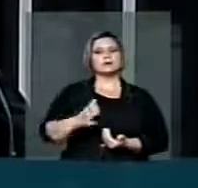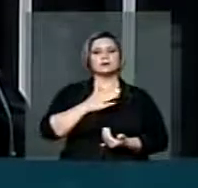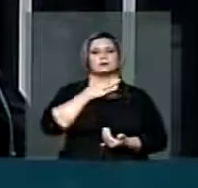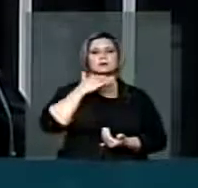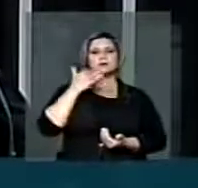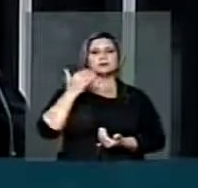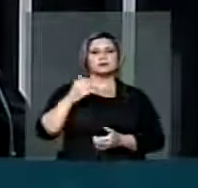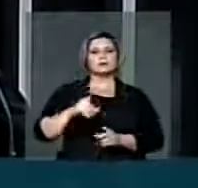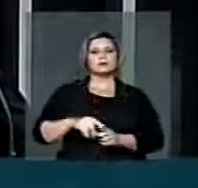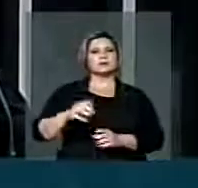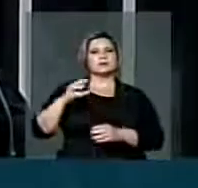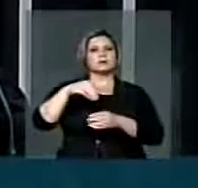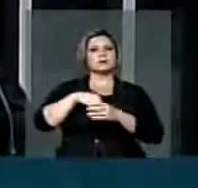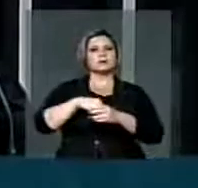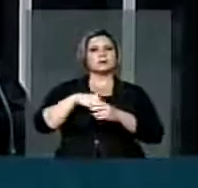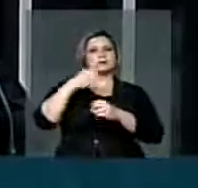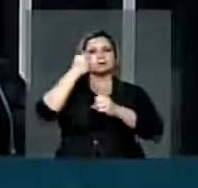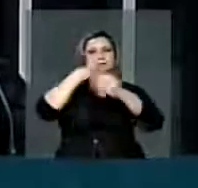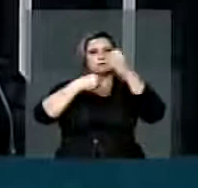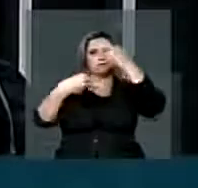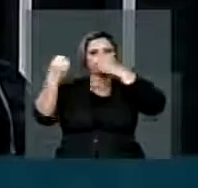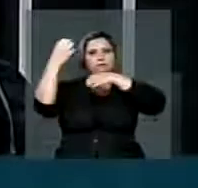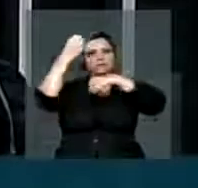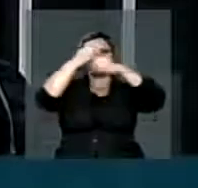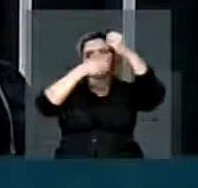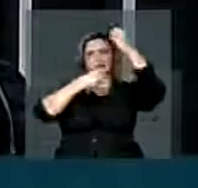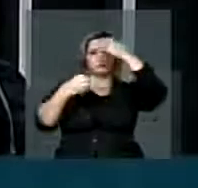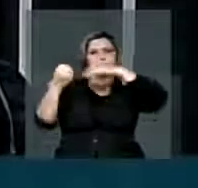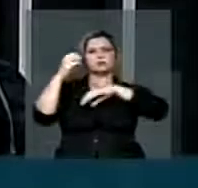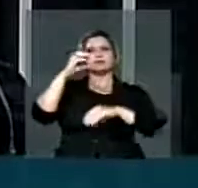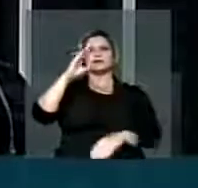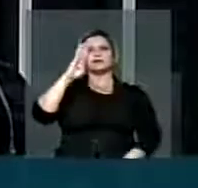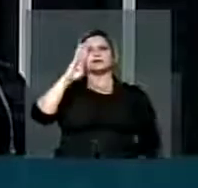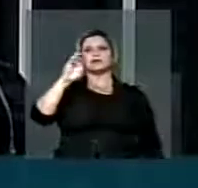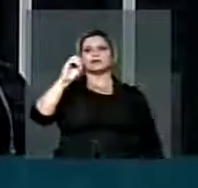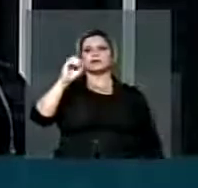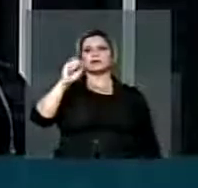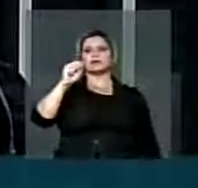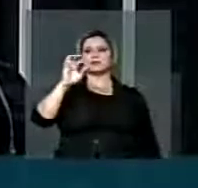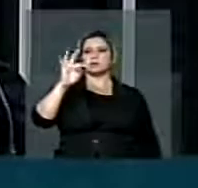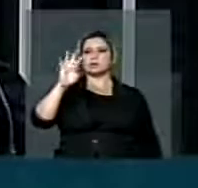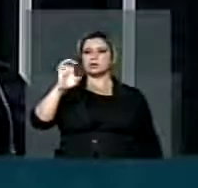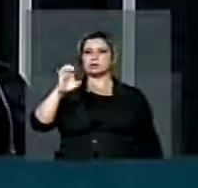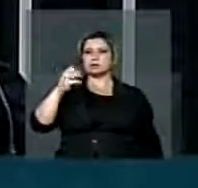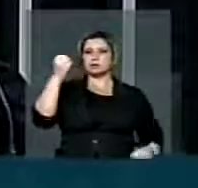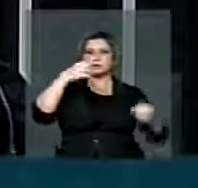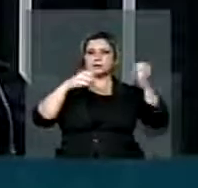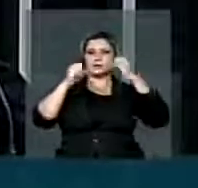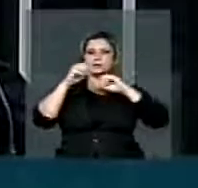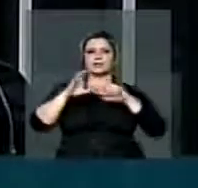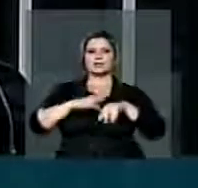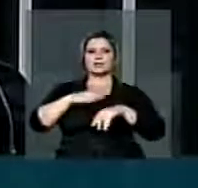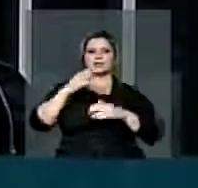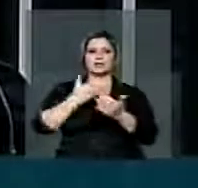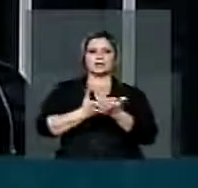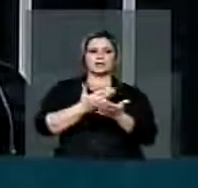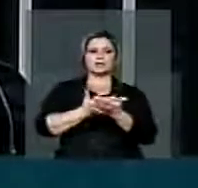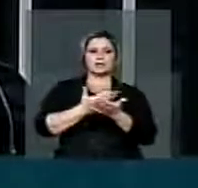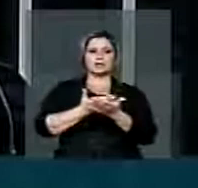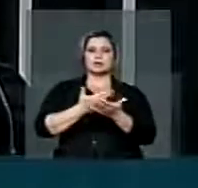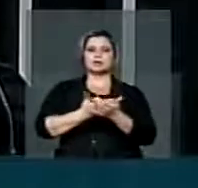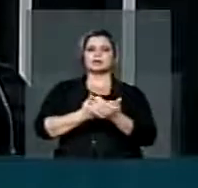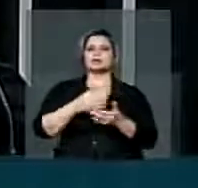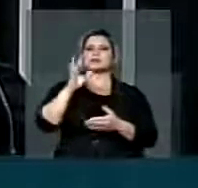numa boate da nossa cidade. Boa parte desses jovens eram estudantes da Universidade Federal de Santa